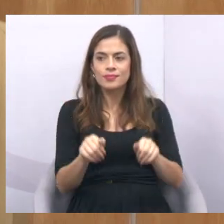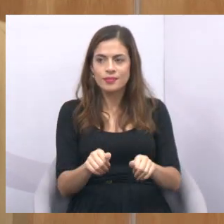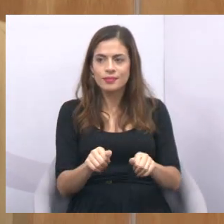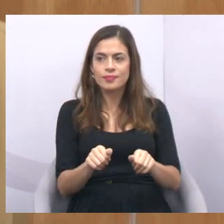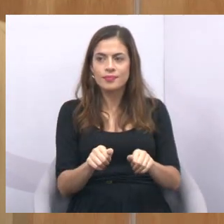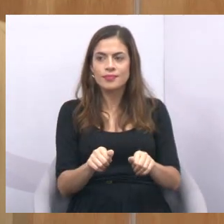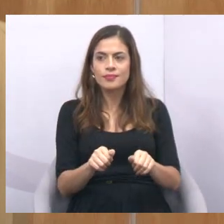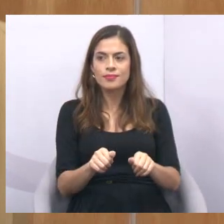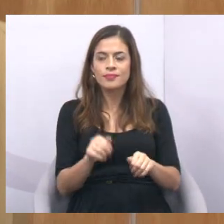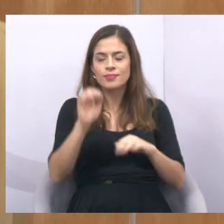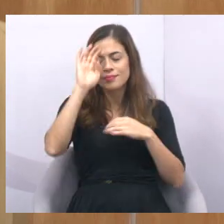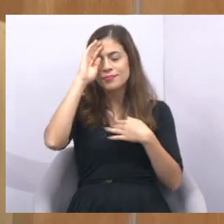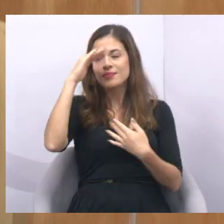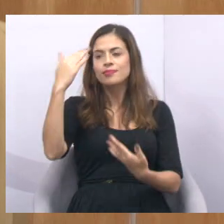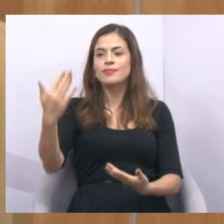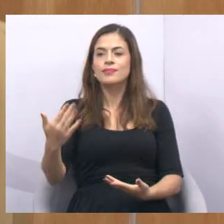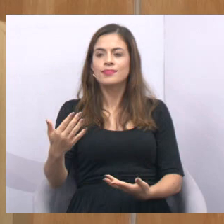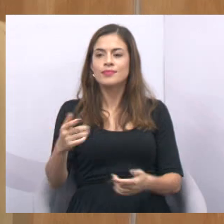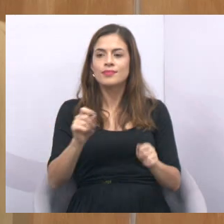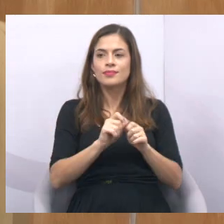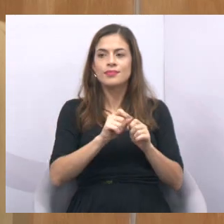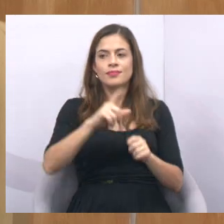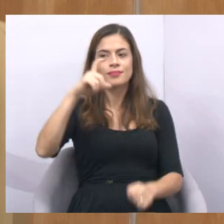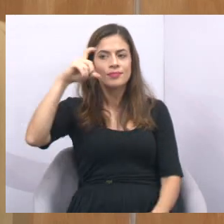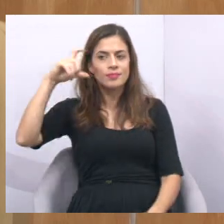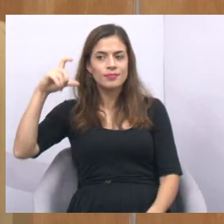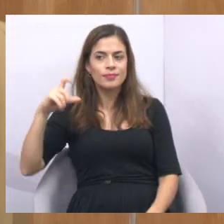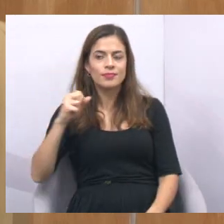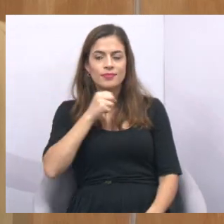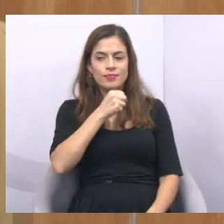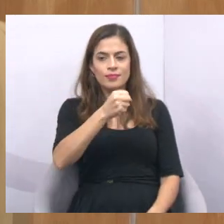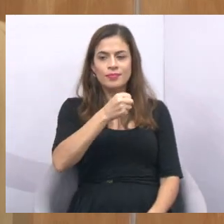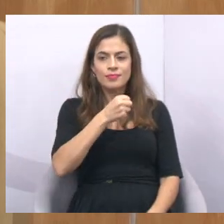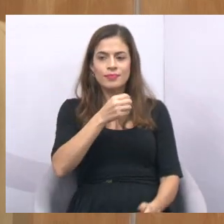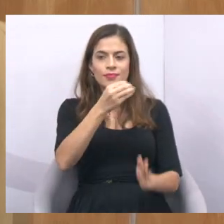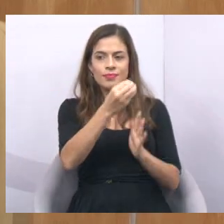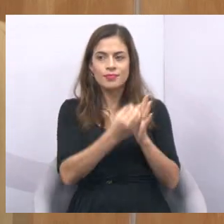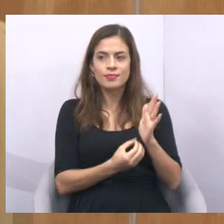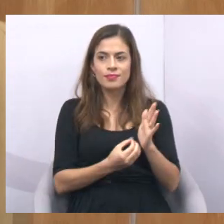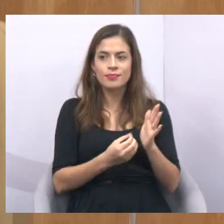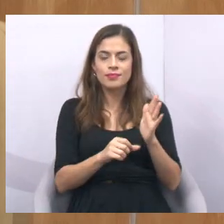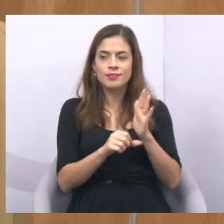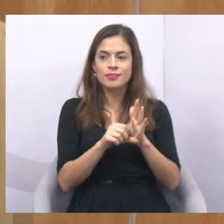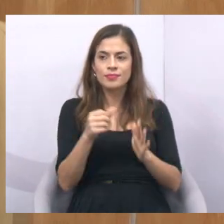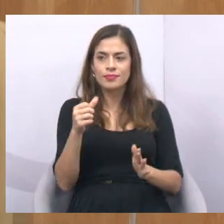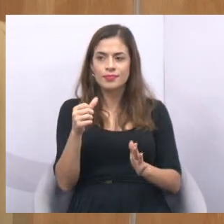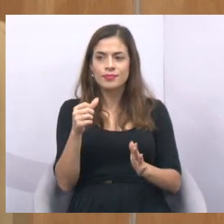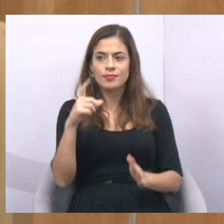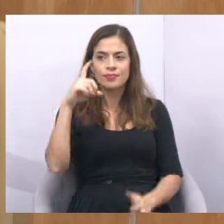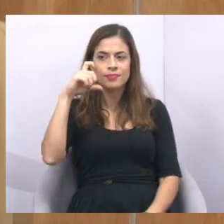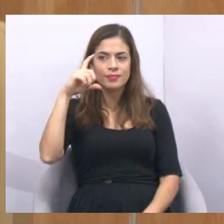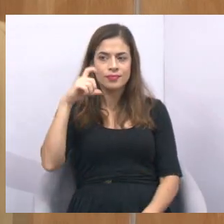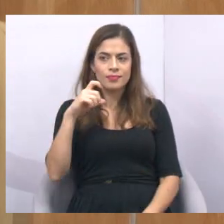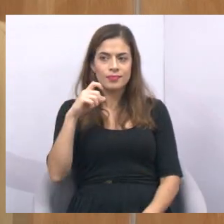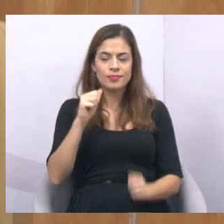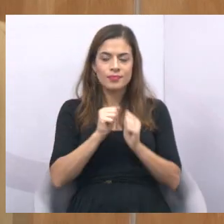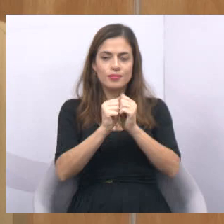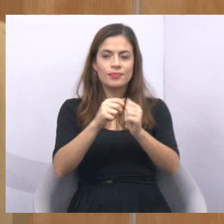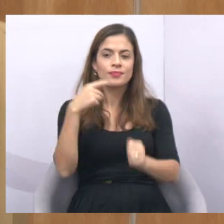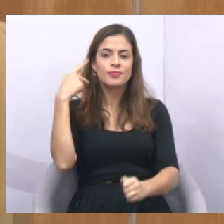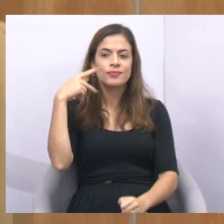nesta parte final de solenidade, faremos as fotos e entrevistas oficiais. Primeiro, faremos a foto com os